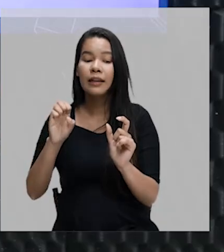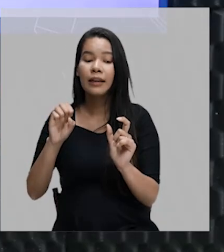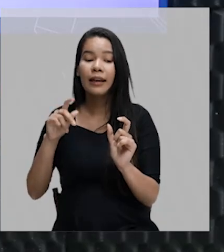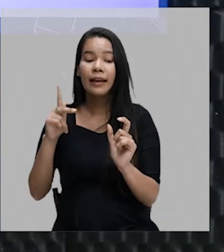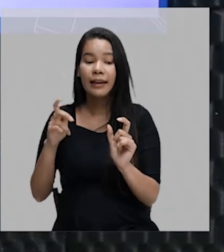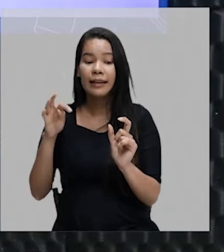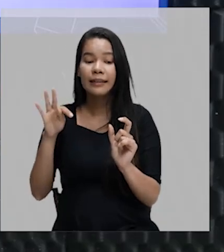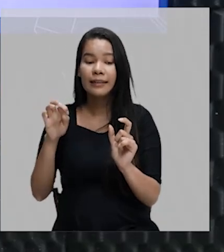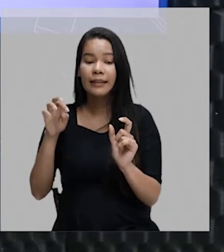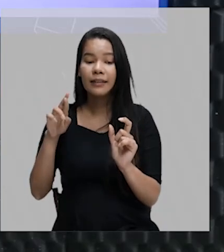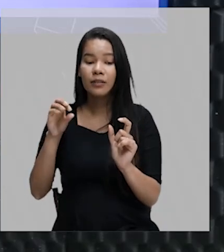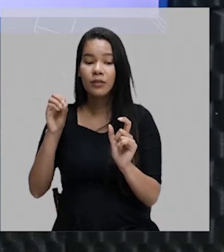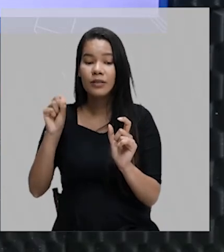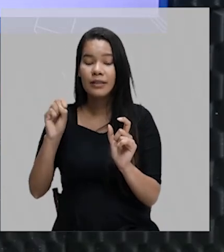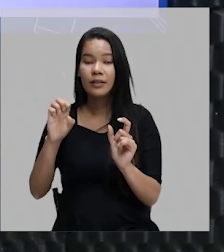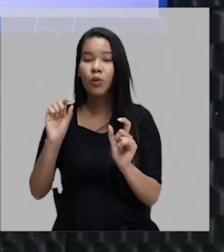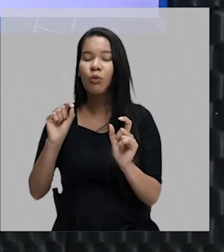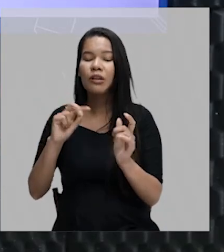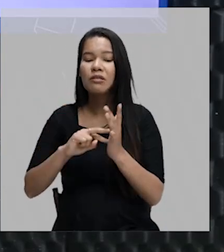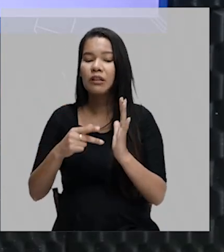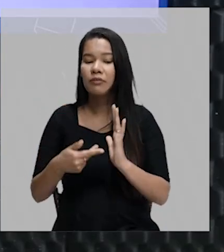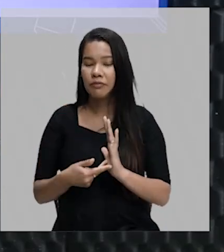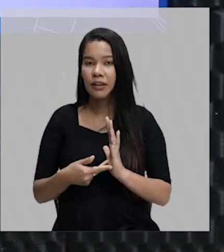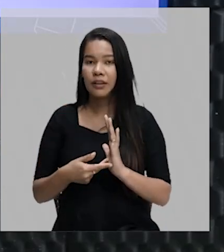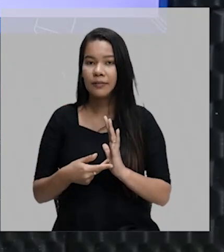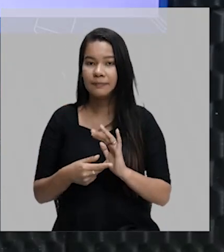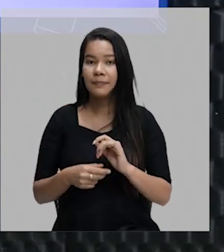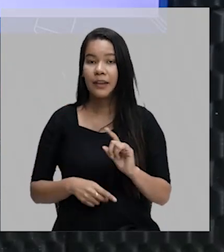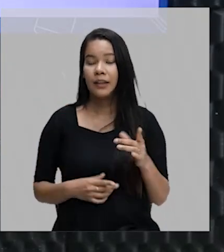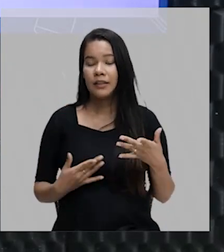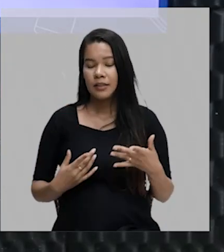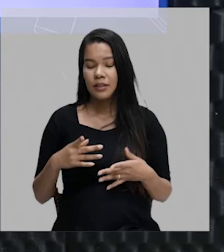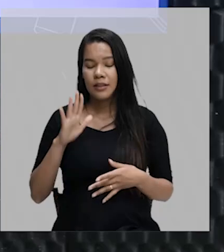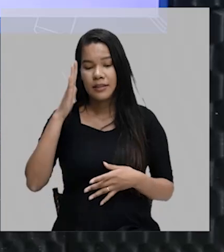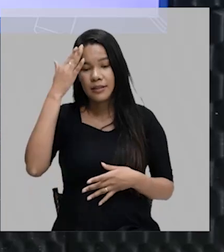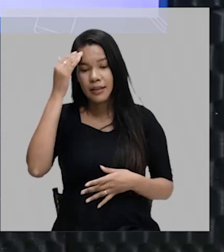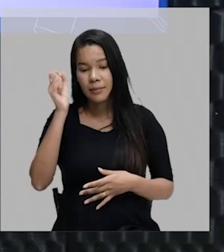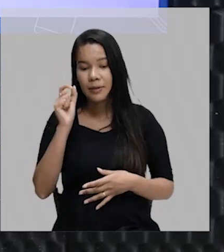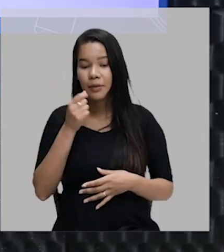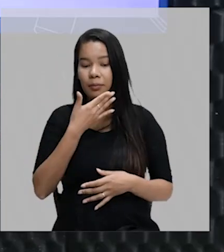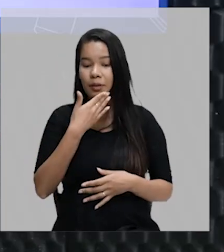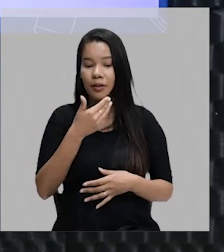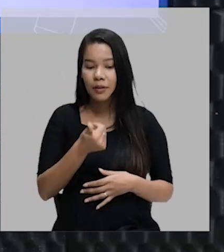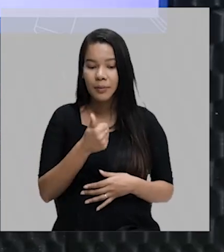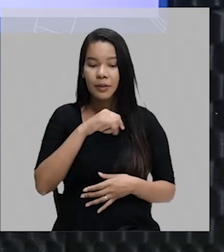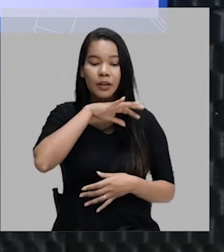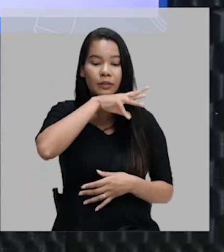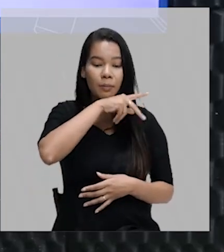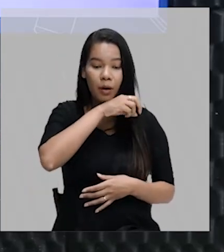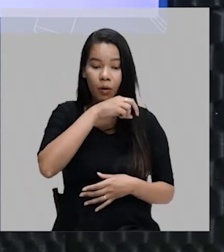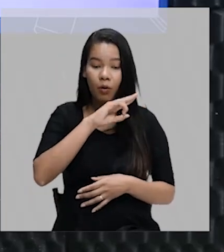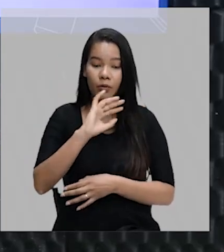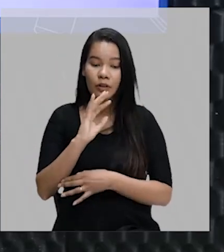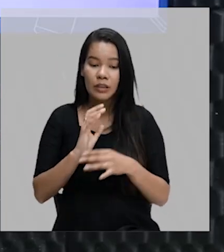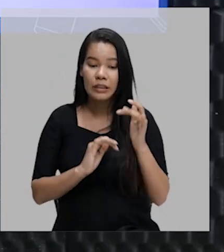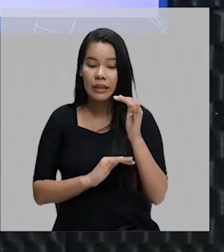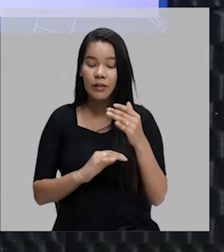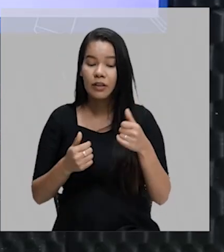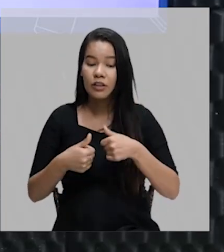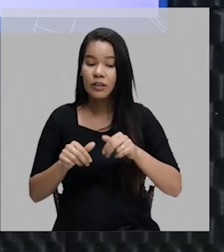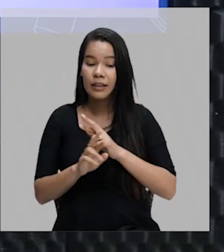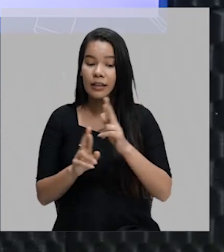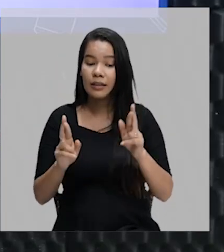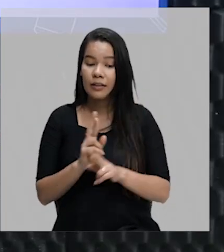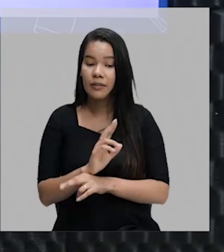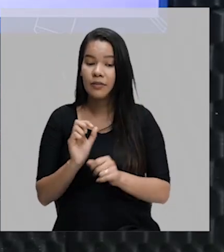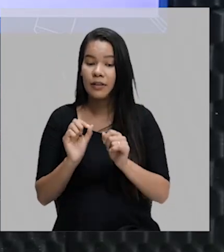melhoramento, tanto o melhoramento animal quanto o melhoramento vegetal, ele consiste em você fazer cruzamentos genéticos